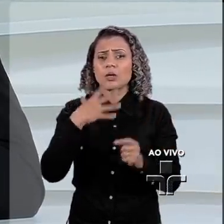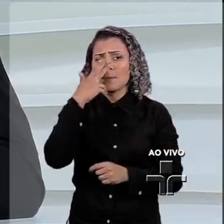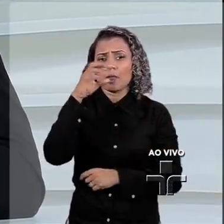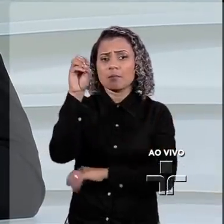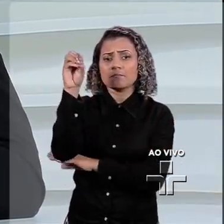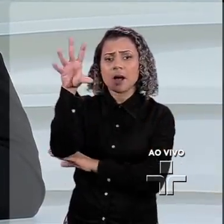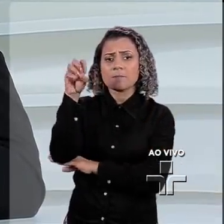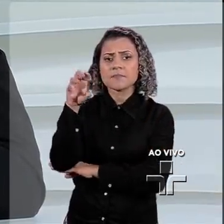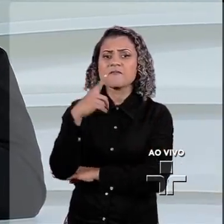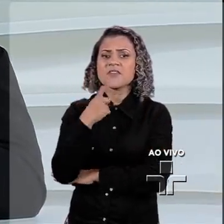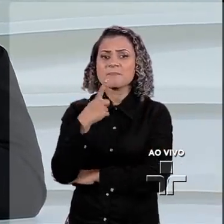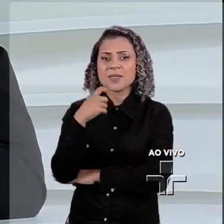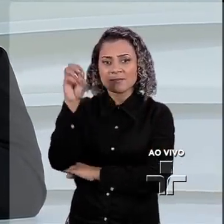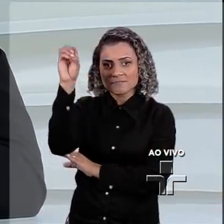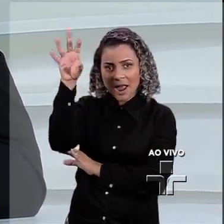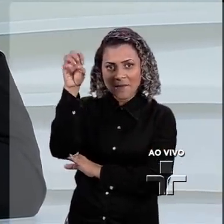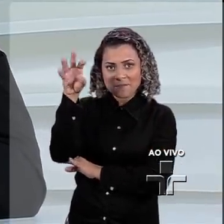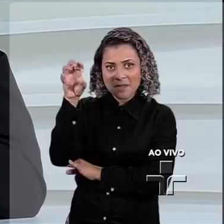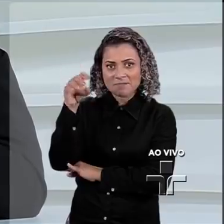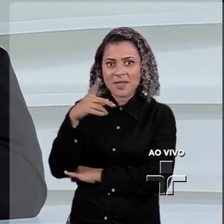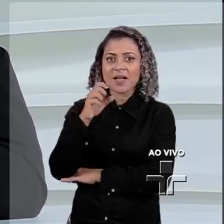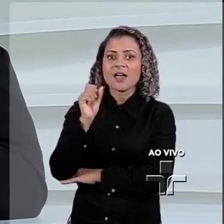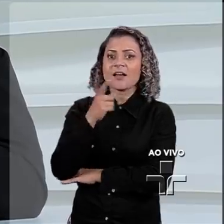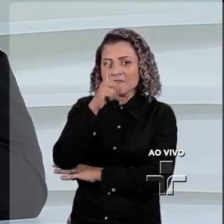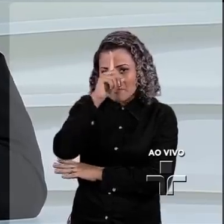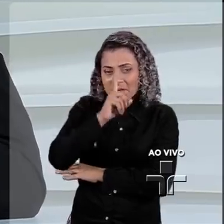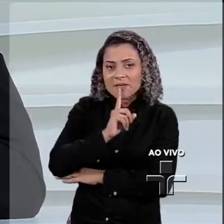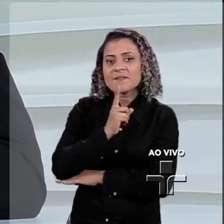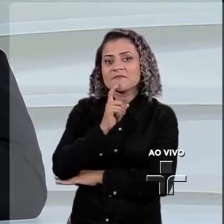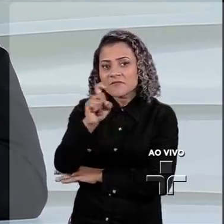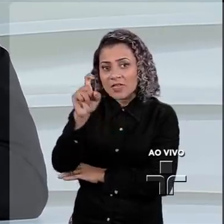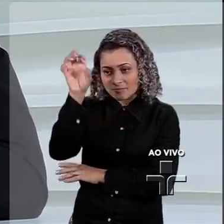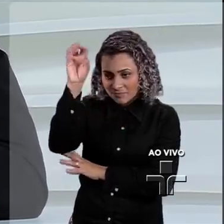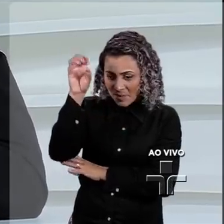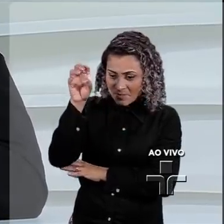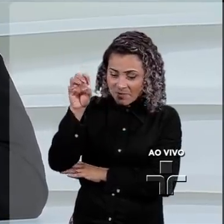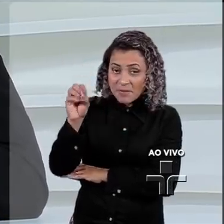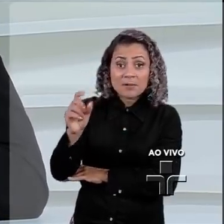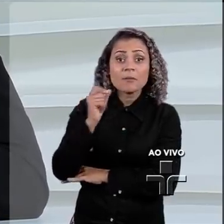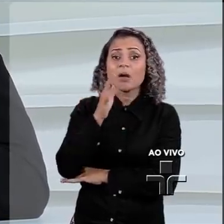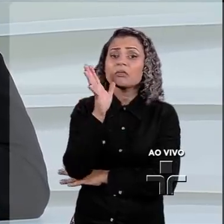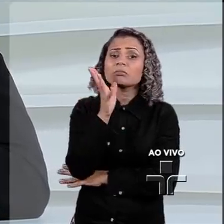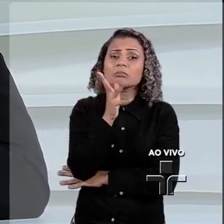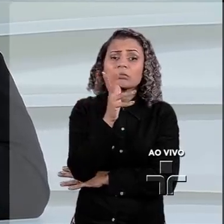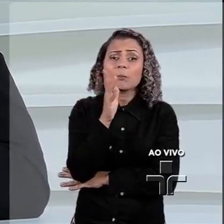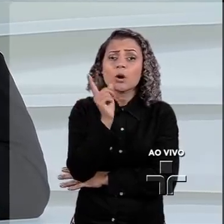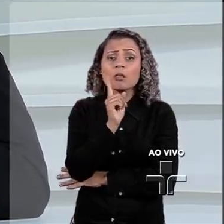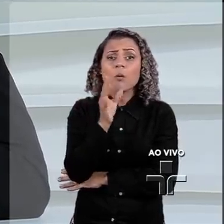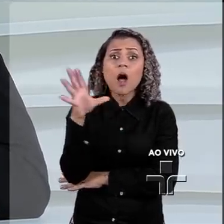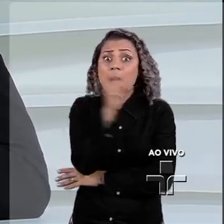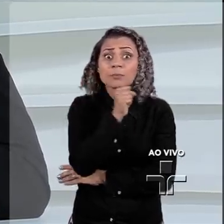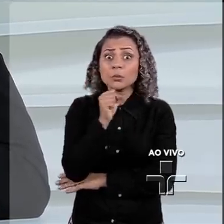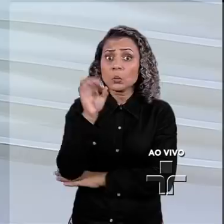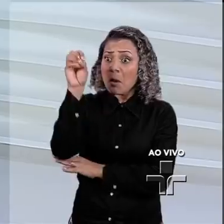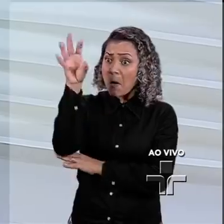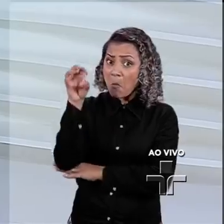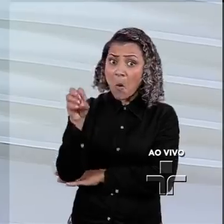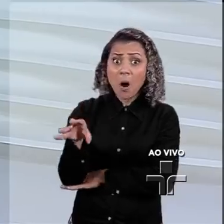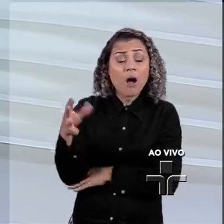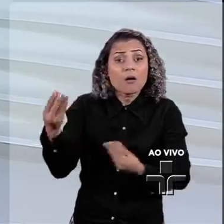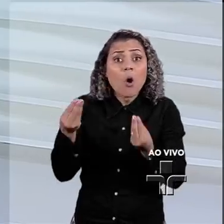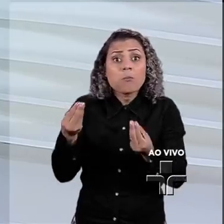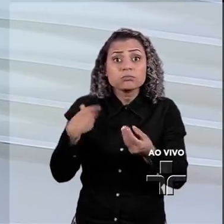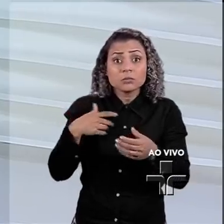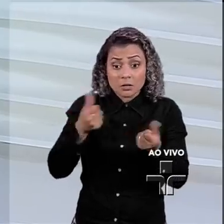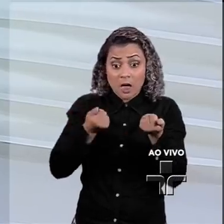semáforos, que assim, a senhora de 75 anos tem que, na verdade, ser uma corredora para conseguir atravessar no semáforo. E as nossas calçadas, como a